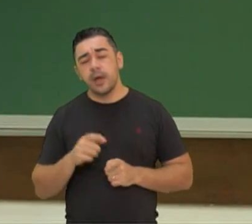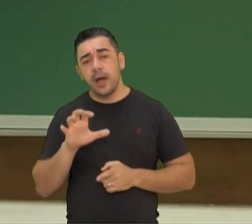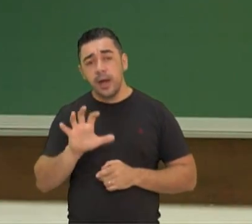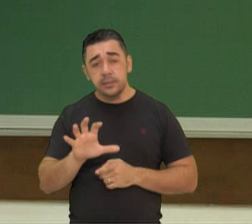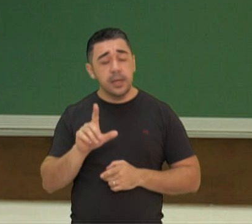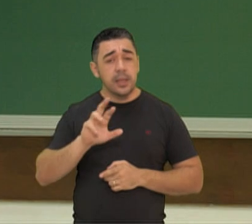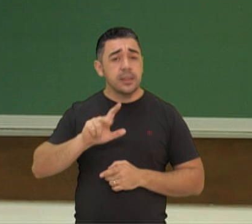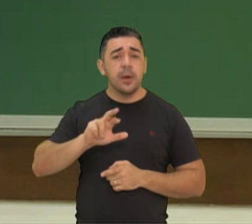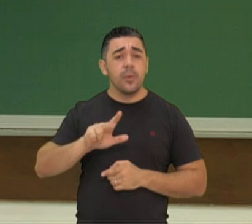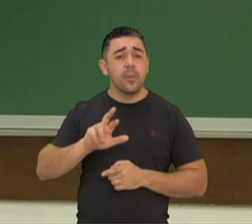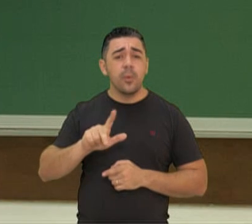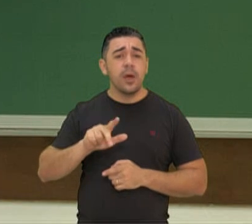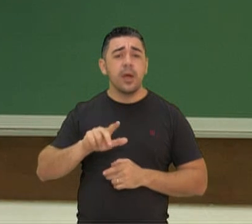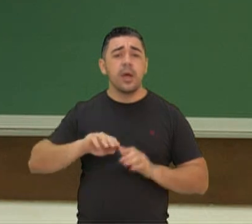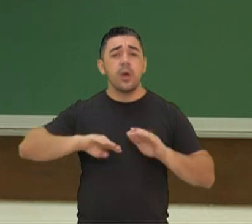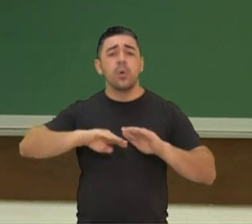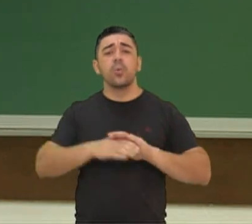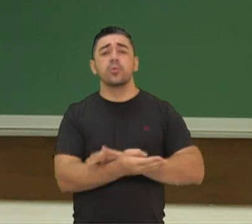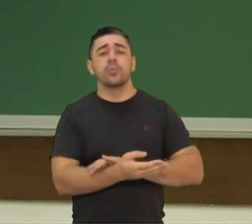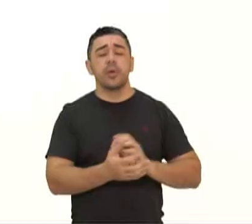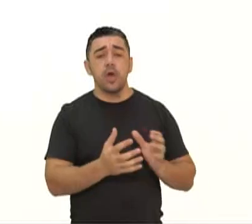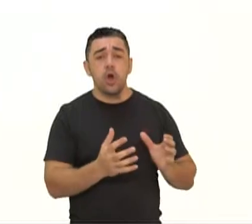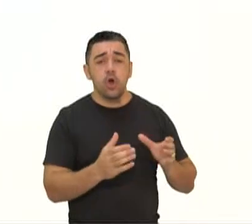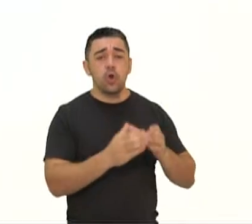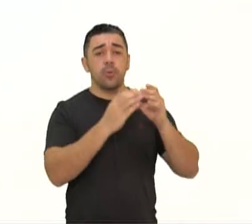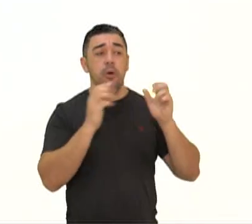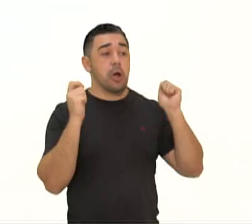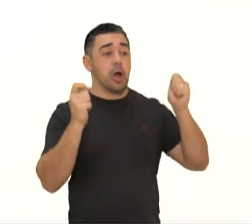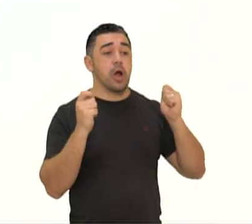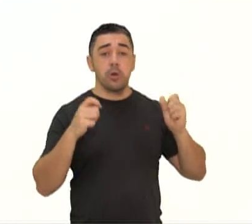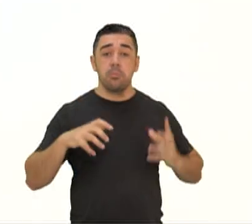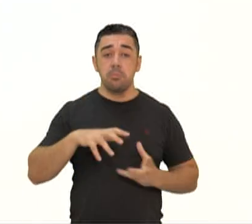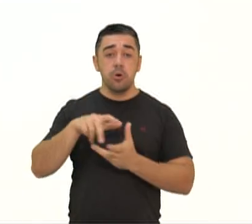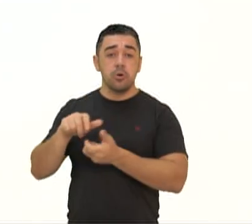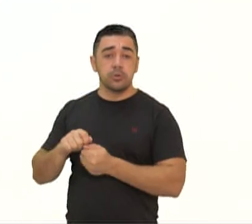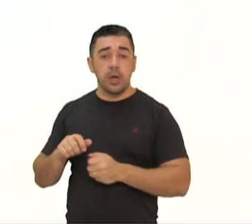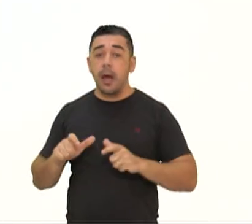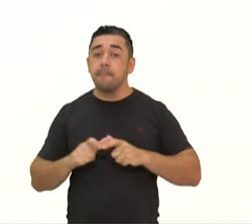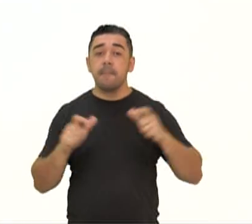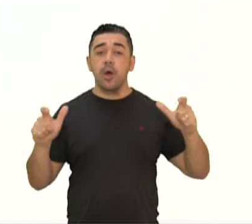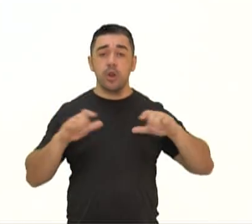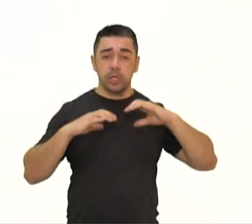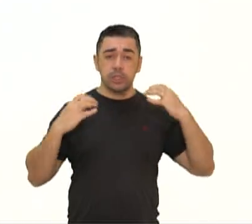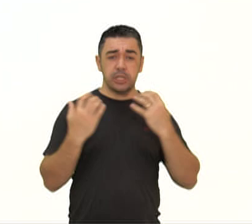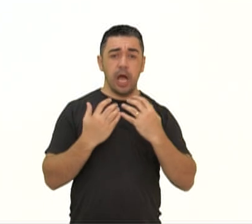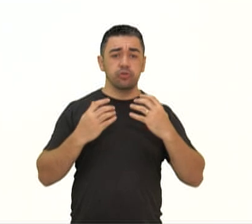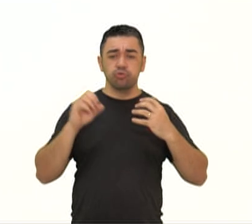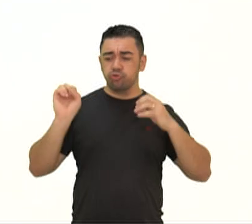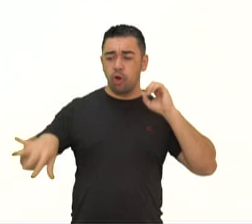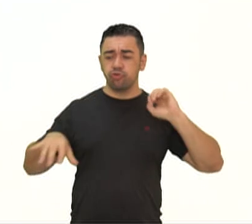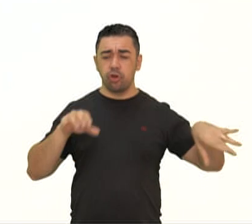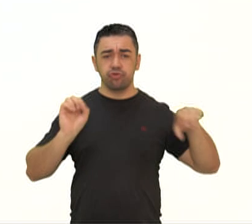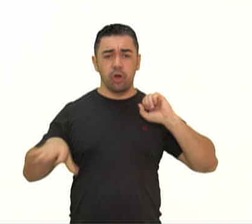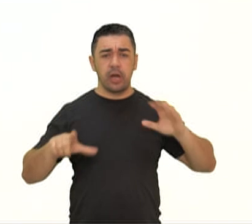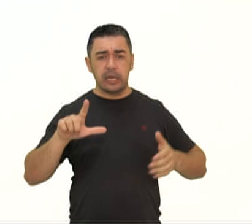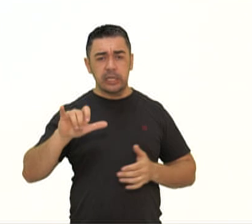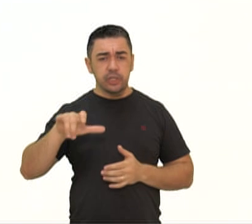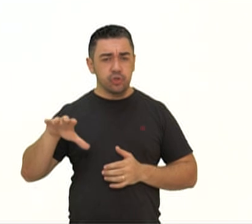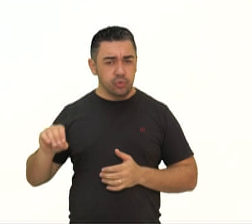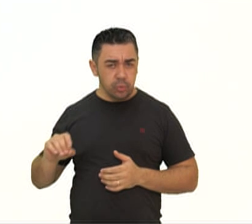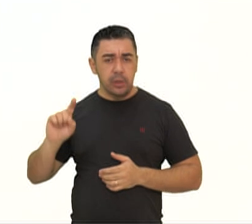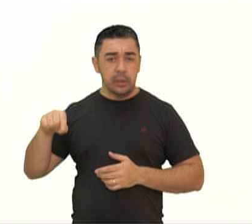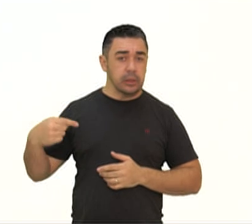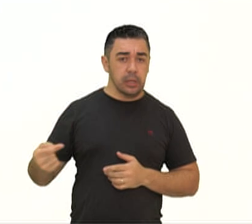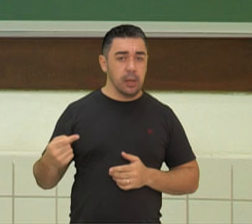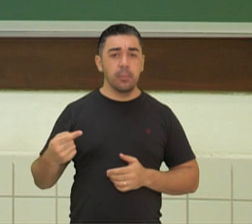é um hábito dos torcedores na maior parte do mundo. Geralmente os estádios ficam com lixo espalhado